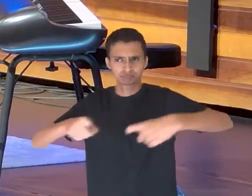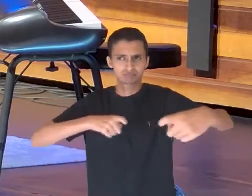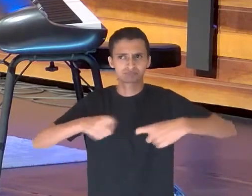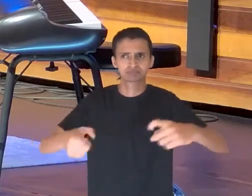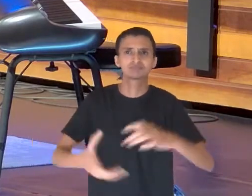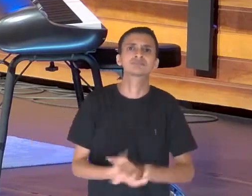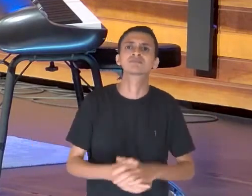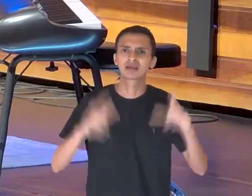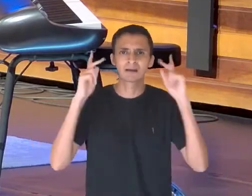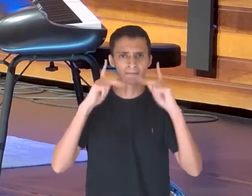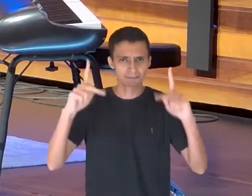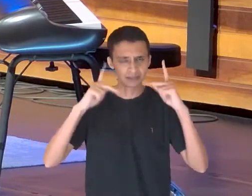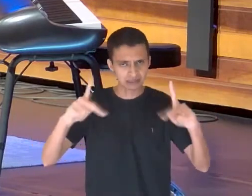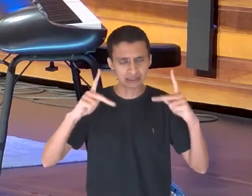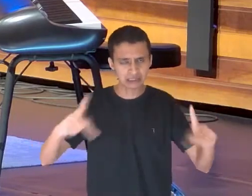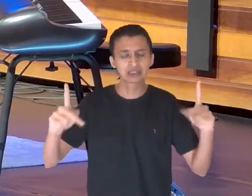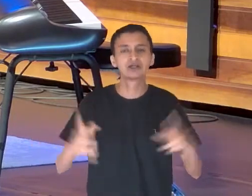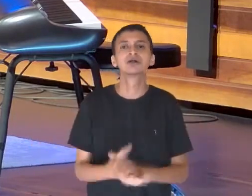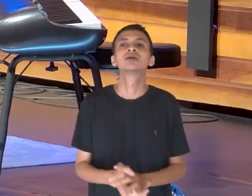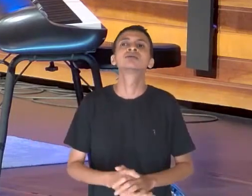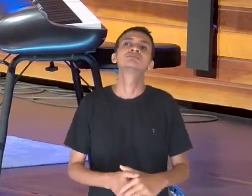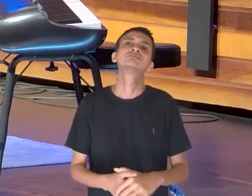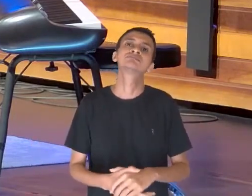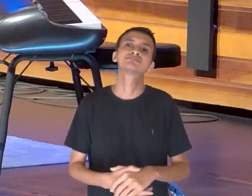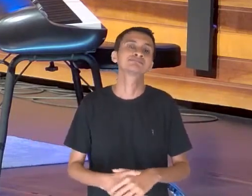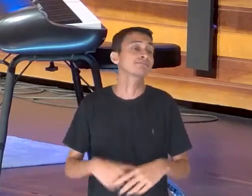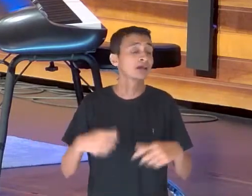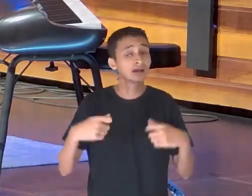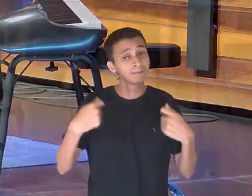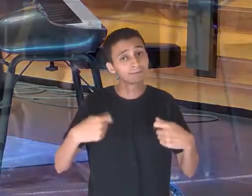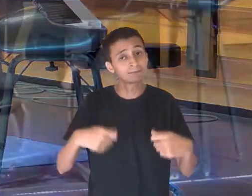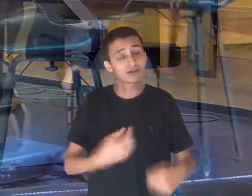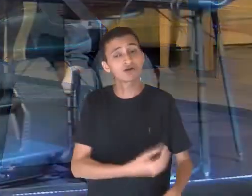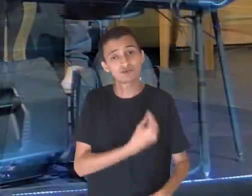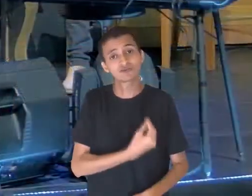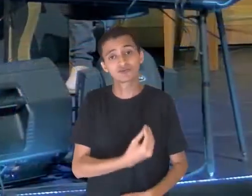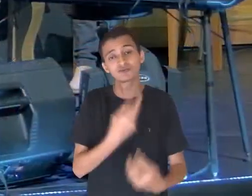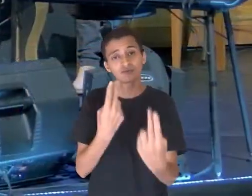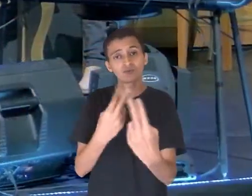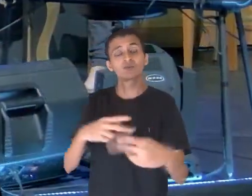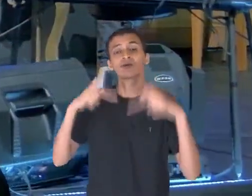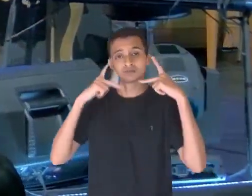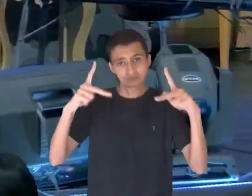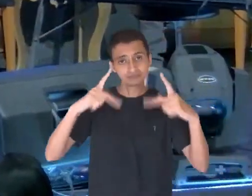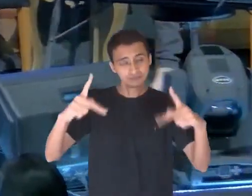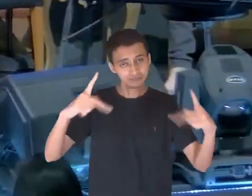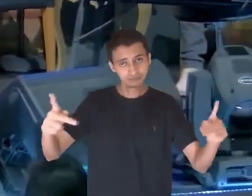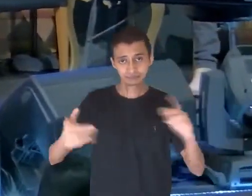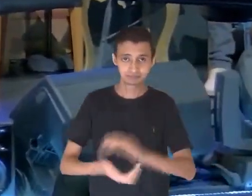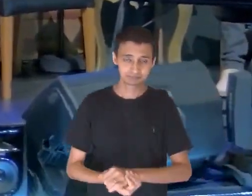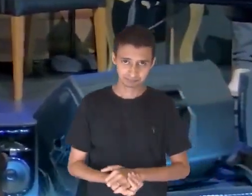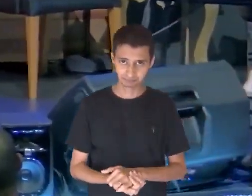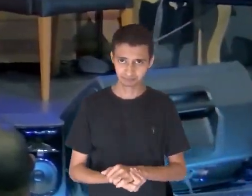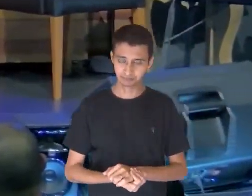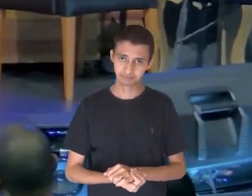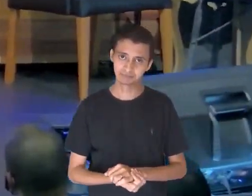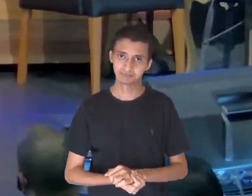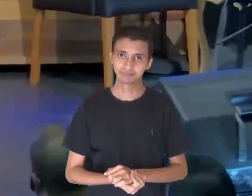Ninguém prega o que não vive, gente. Tem que ser muito cara de pau, tem que ter muitos litros de óleo de peroba dentro de casa.